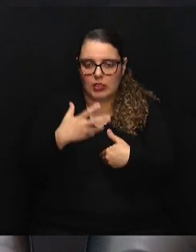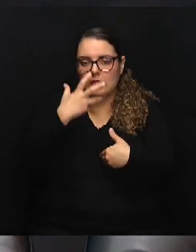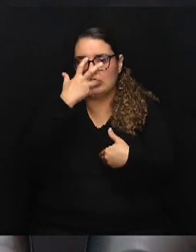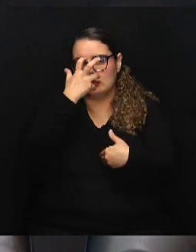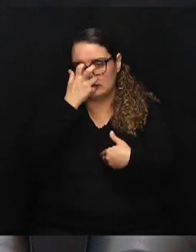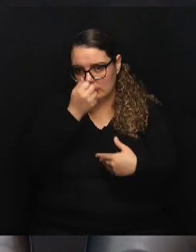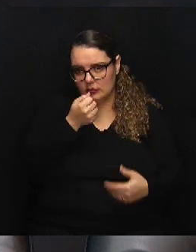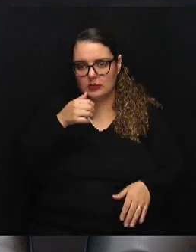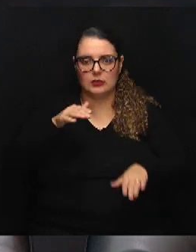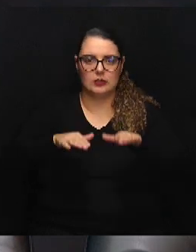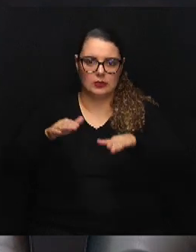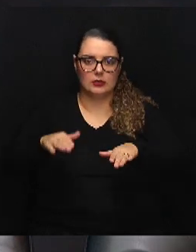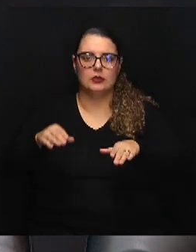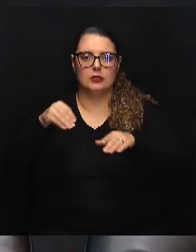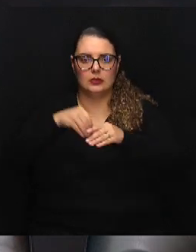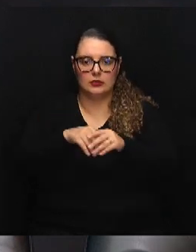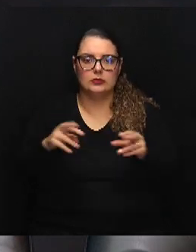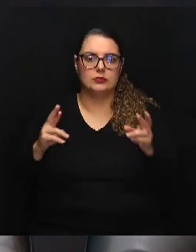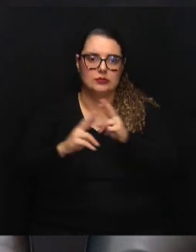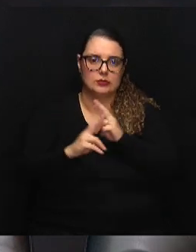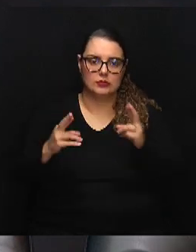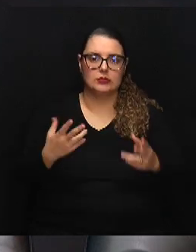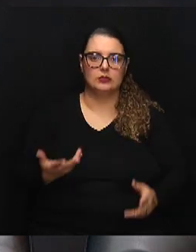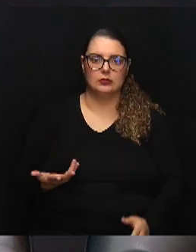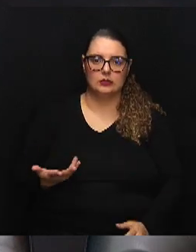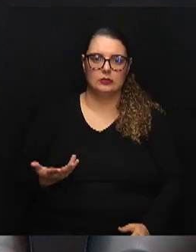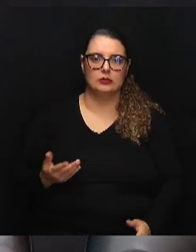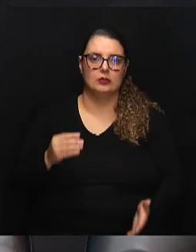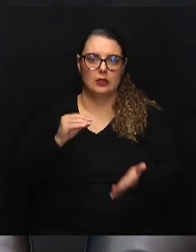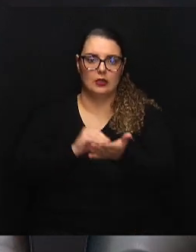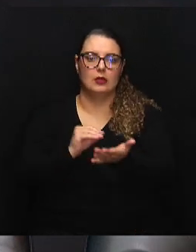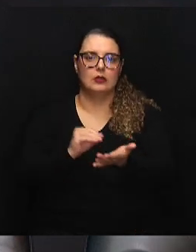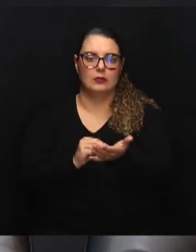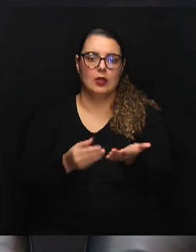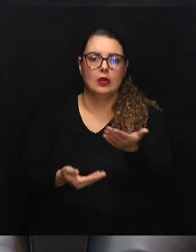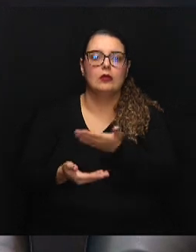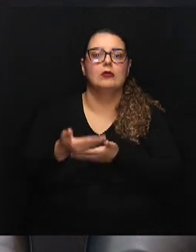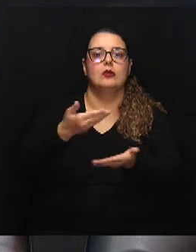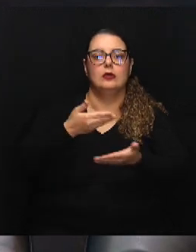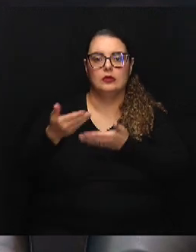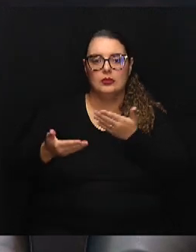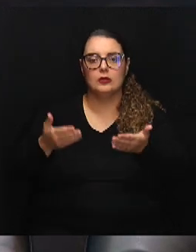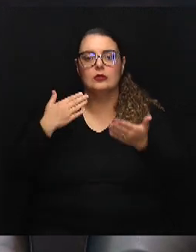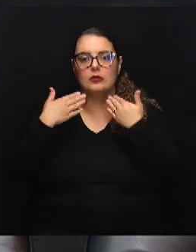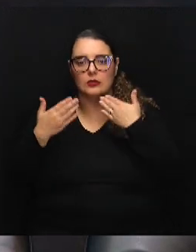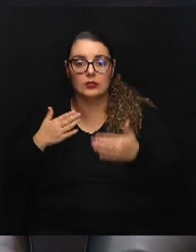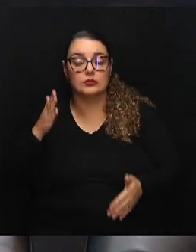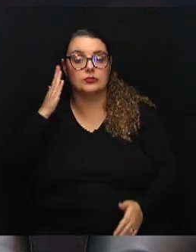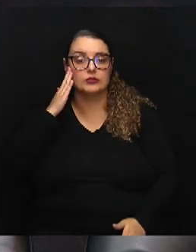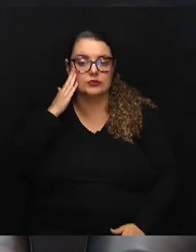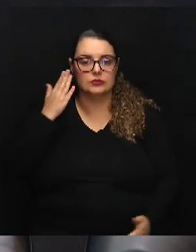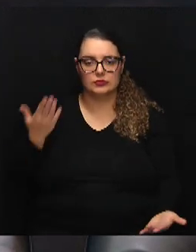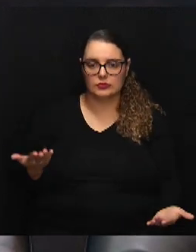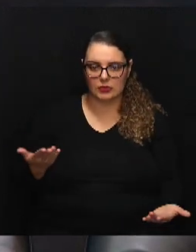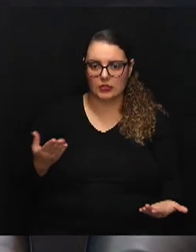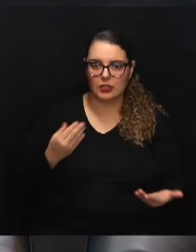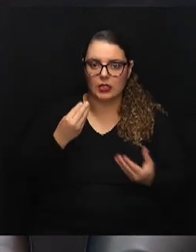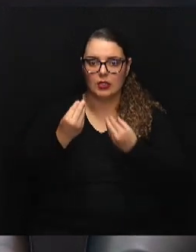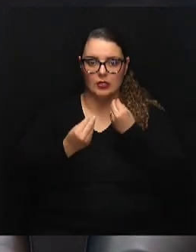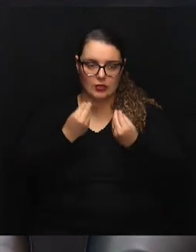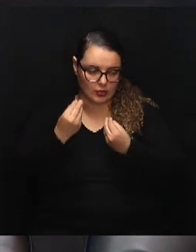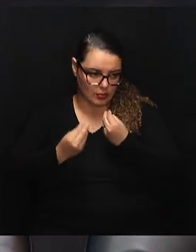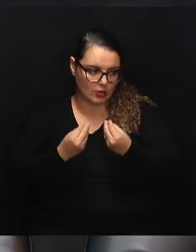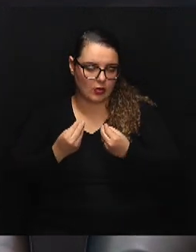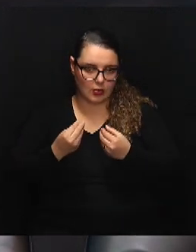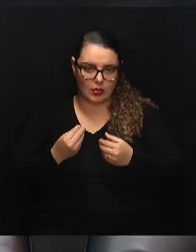frustrando muitas vezes dentro de um relacionamento por essa falta de troca, de diálogo, de entender em que ponto, né, que eles estão